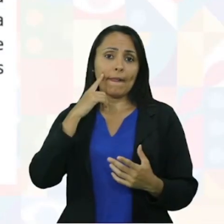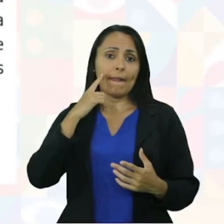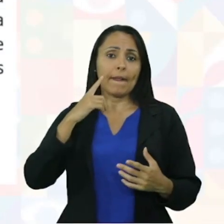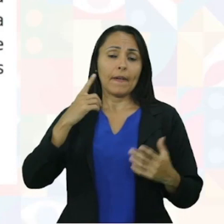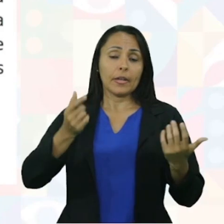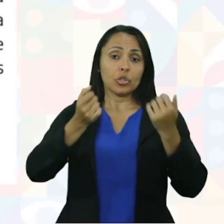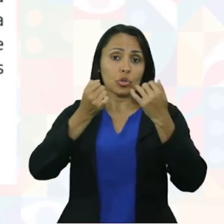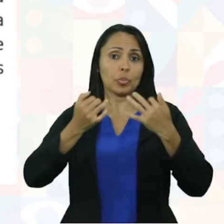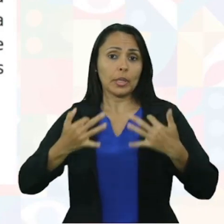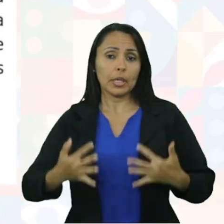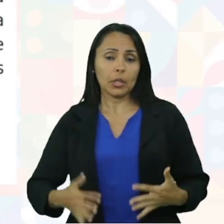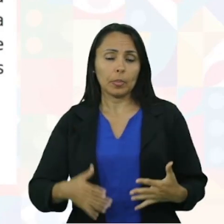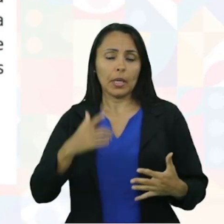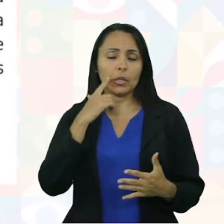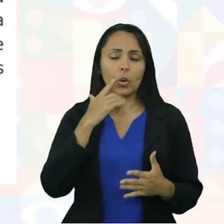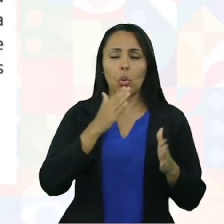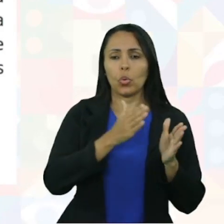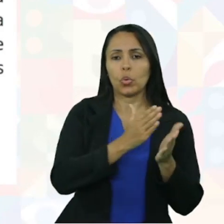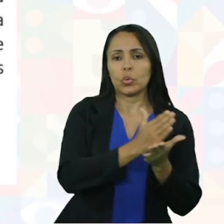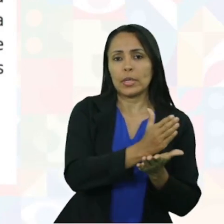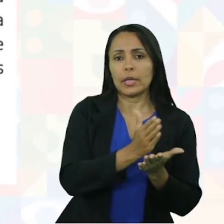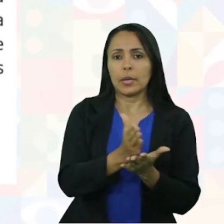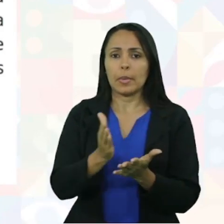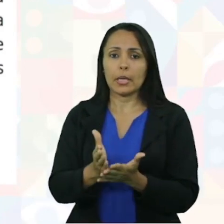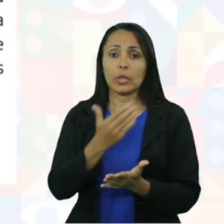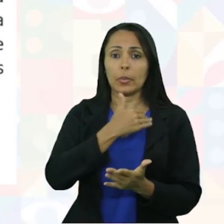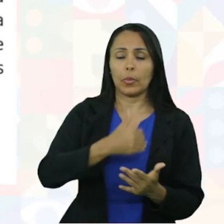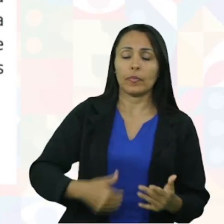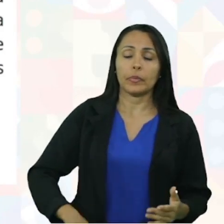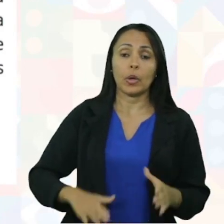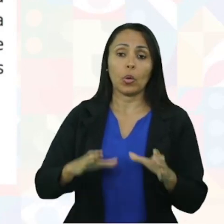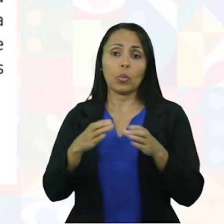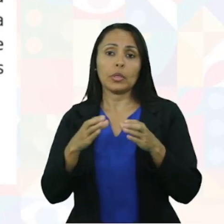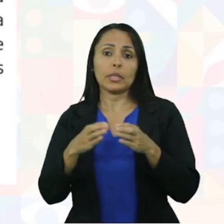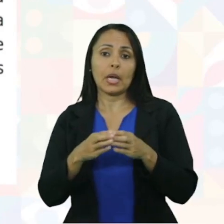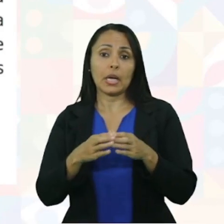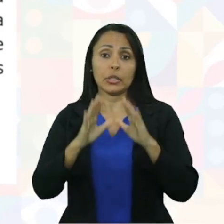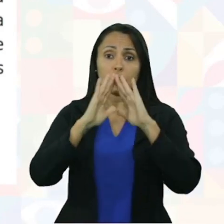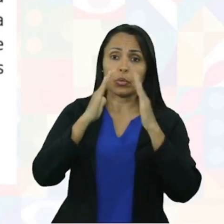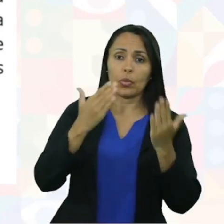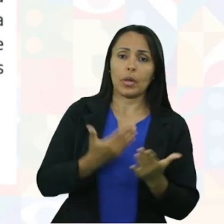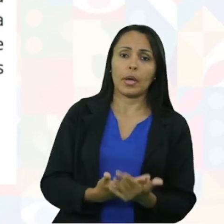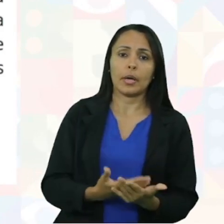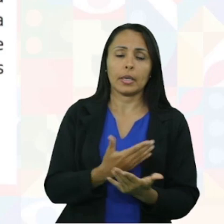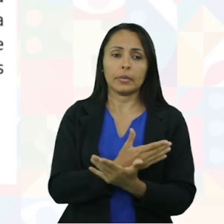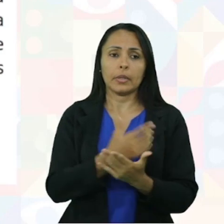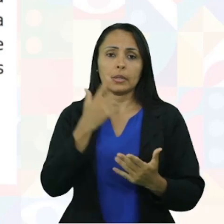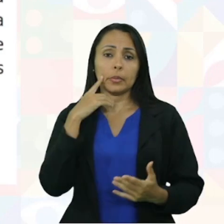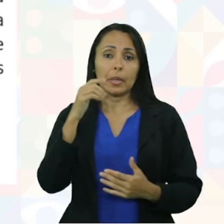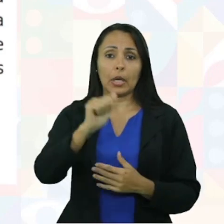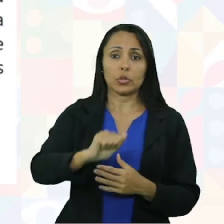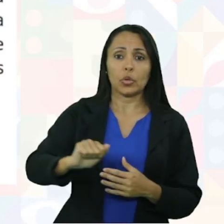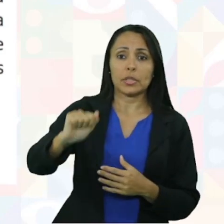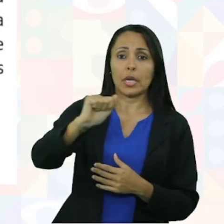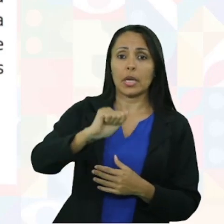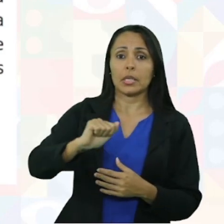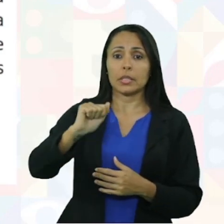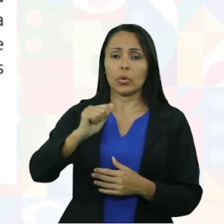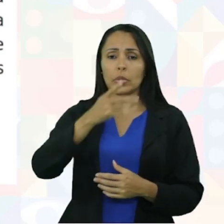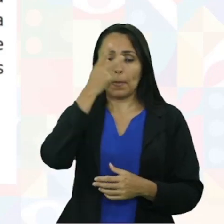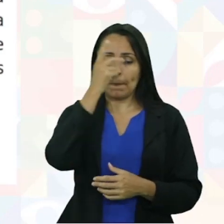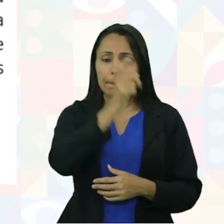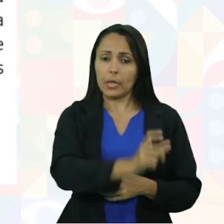recursos públicos, é dever da comunidade escolar, que é composta tanto pela associação de moradores, né,